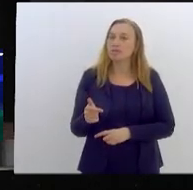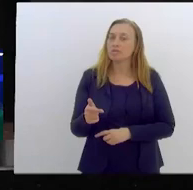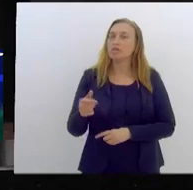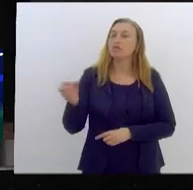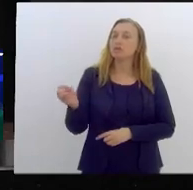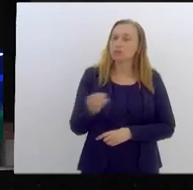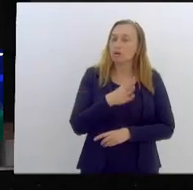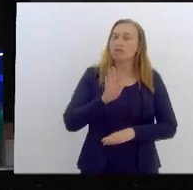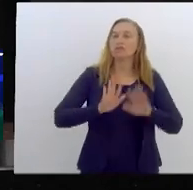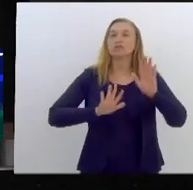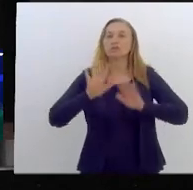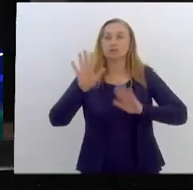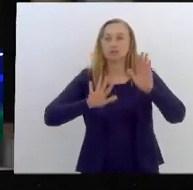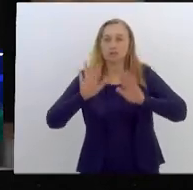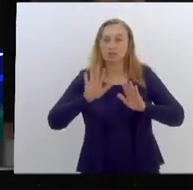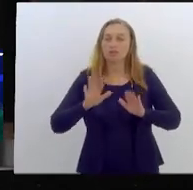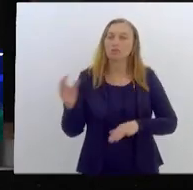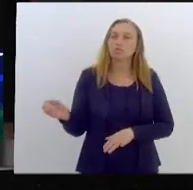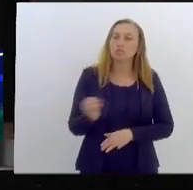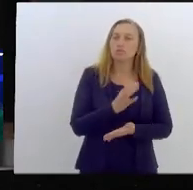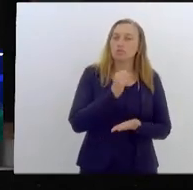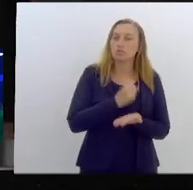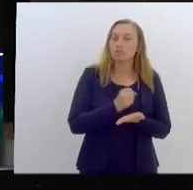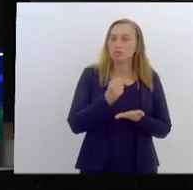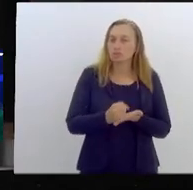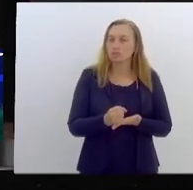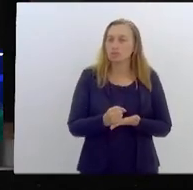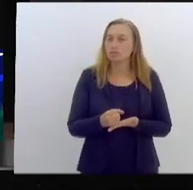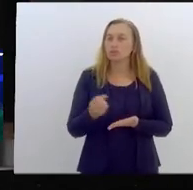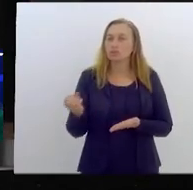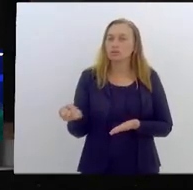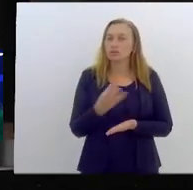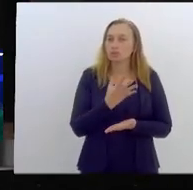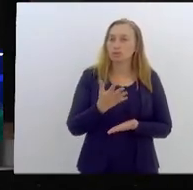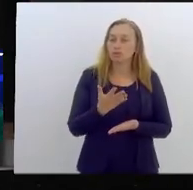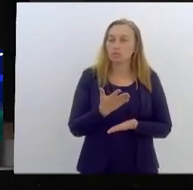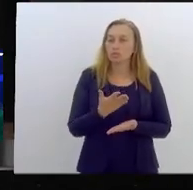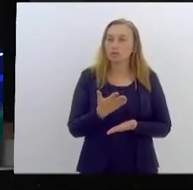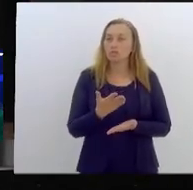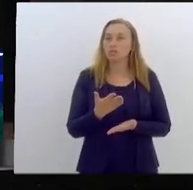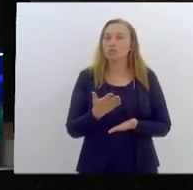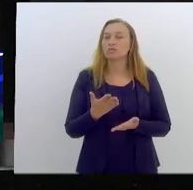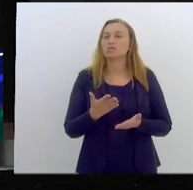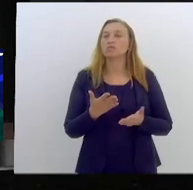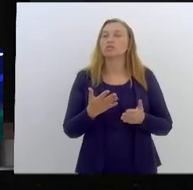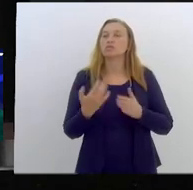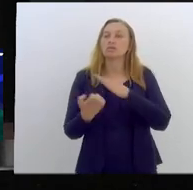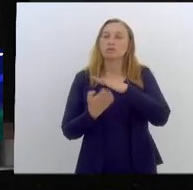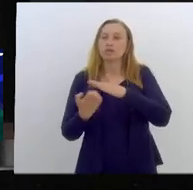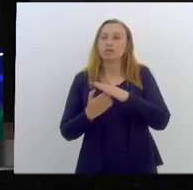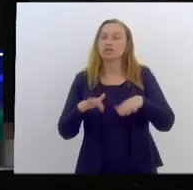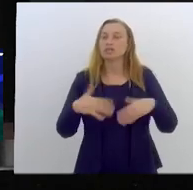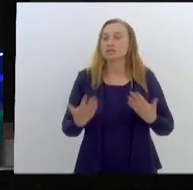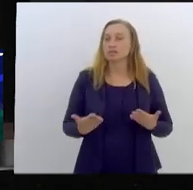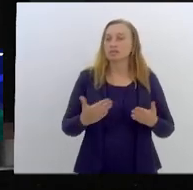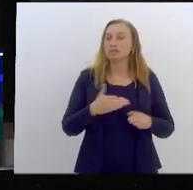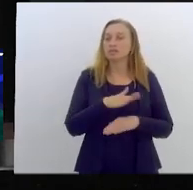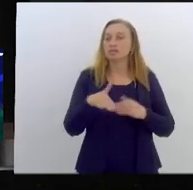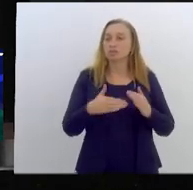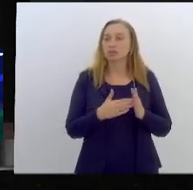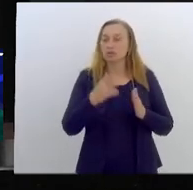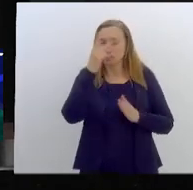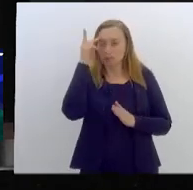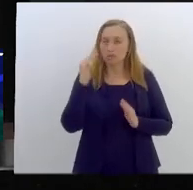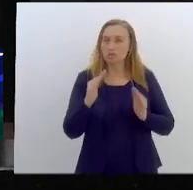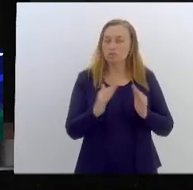nova licitação e o novo contrato, né, para uma nova operadora. Então, que os moradores da Vila do